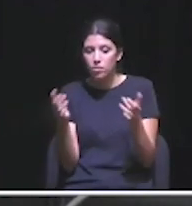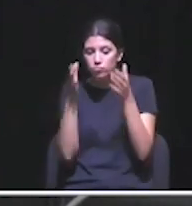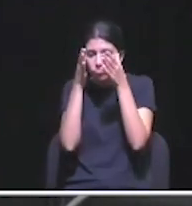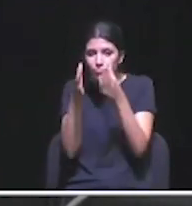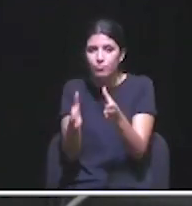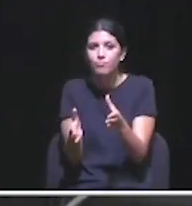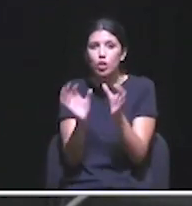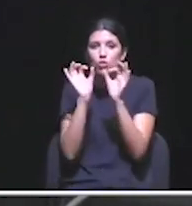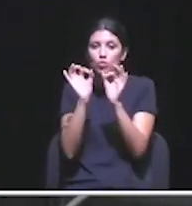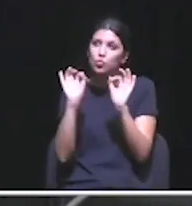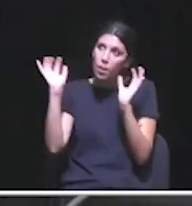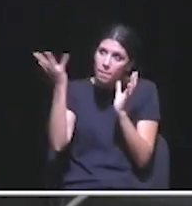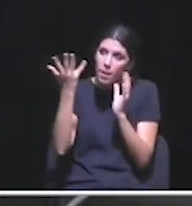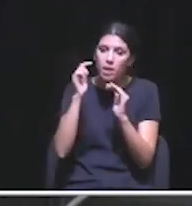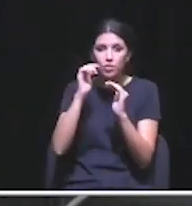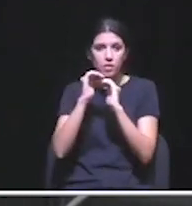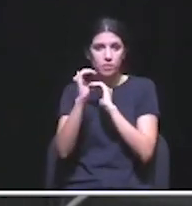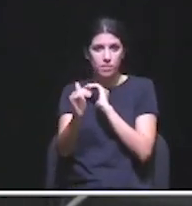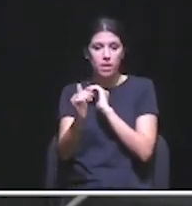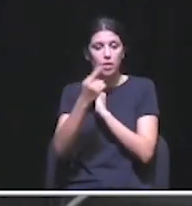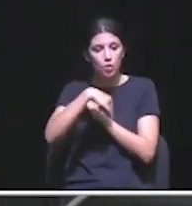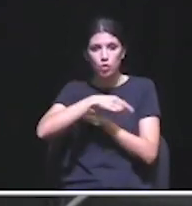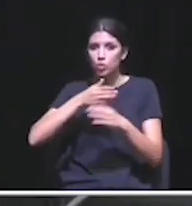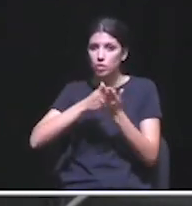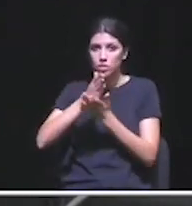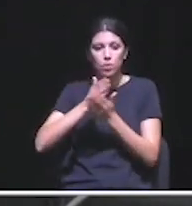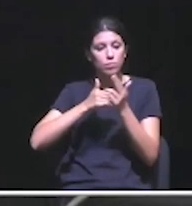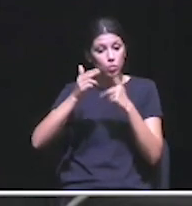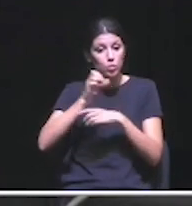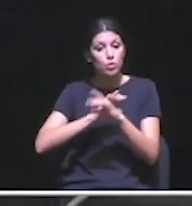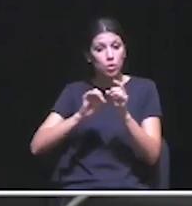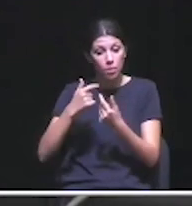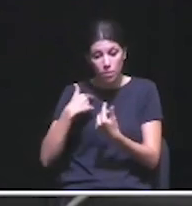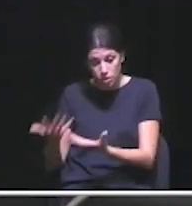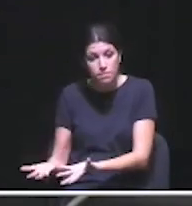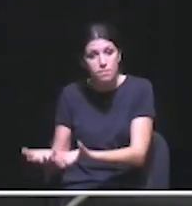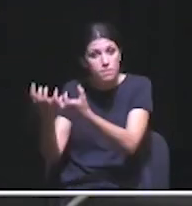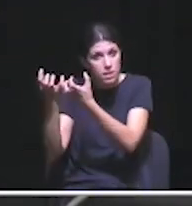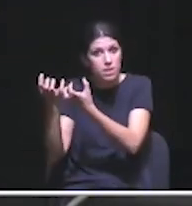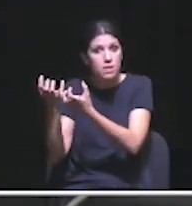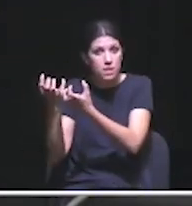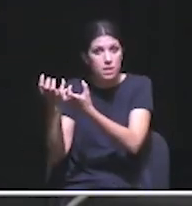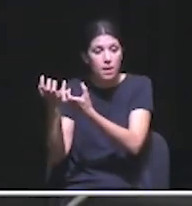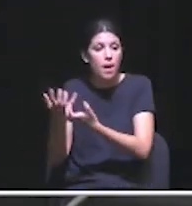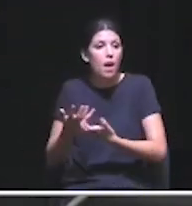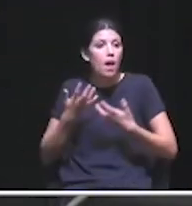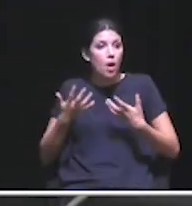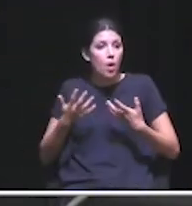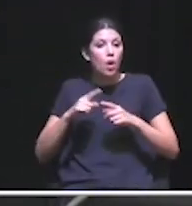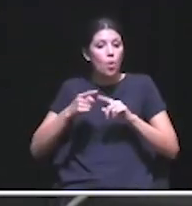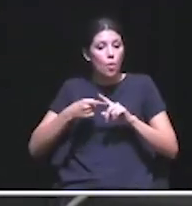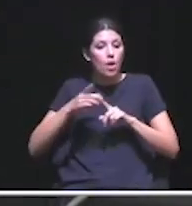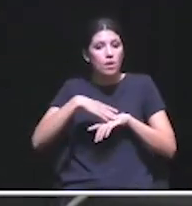na salvaguarda ambiental e na sustentabilidade. Nós continuaremos a construir esta Europa que queremos. E agora, daqui a um